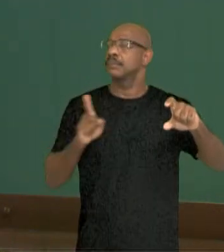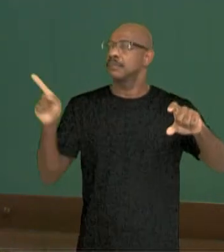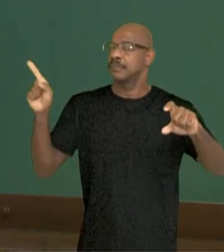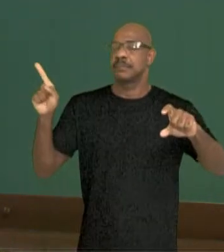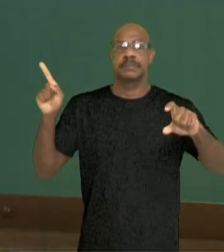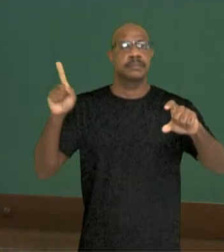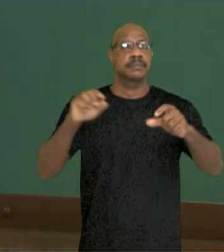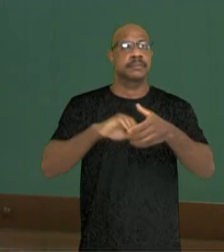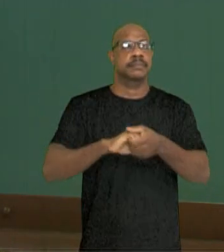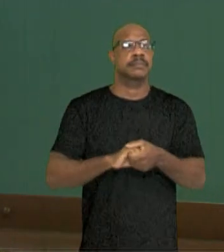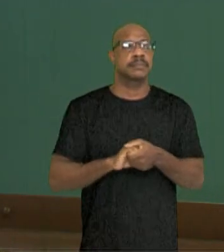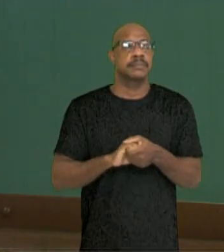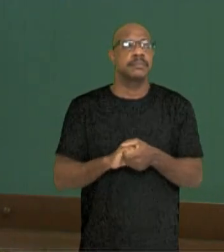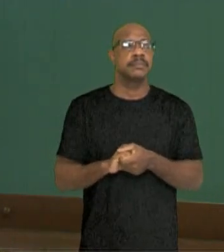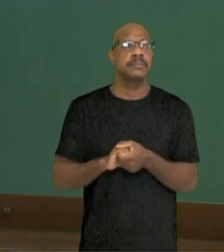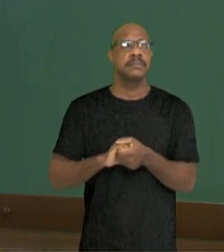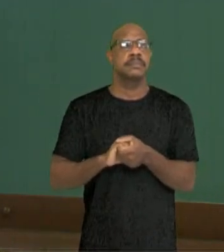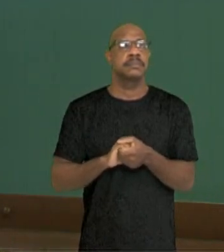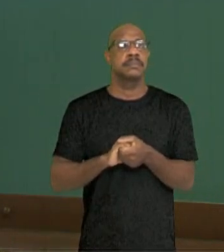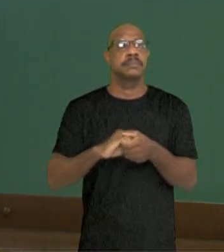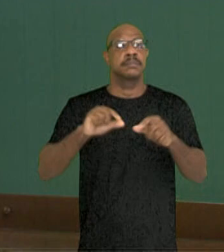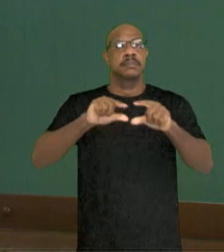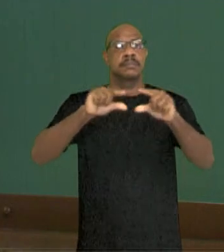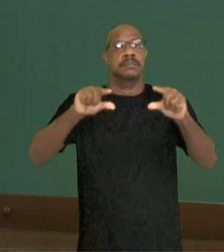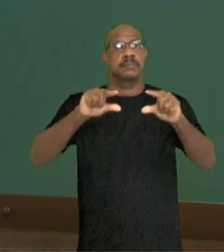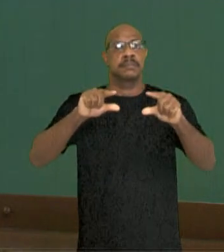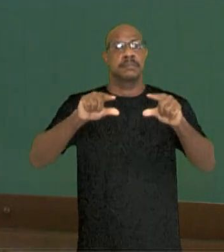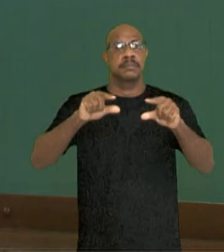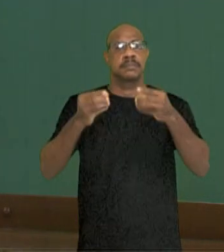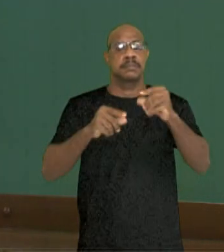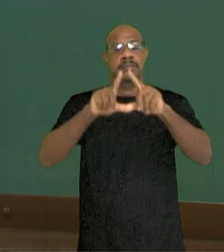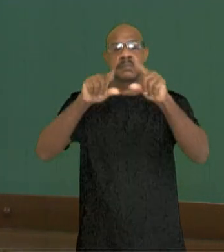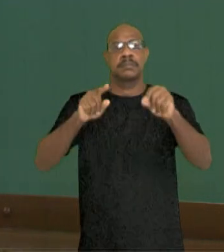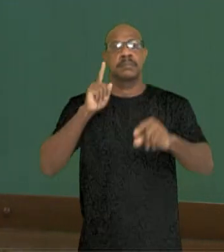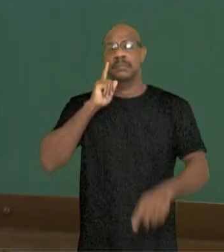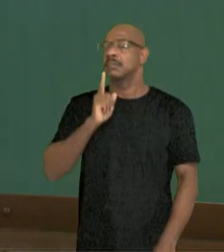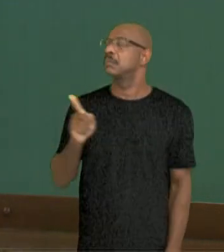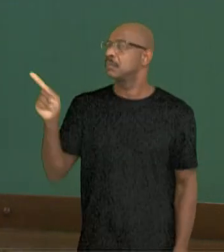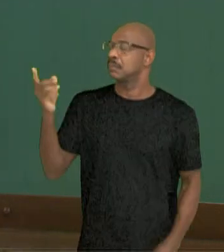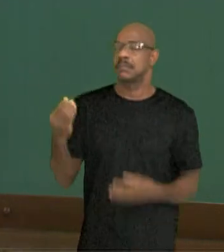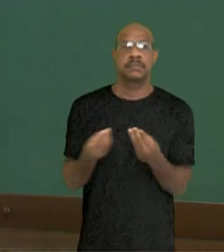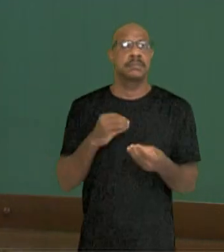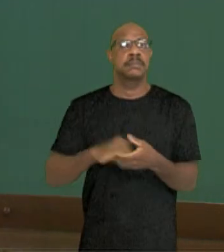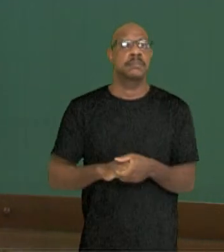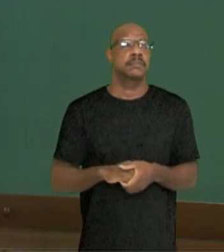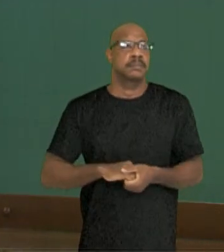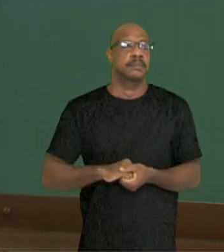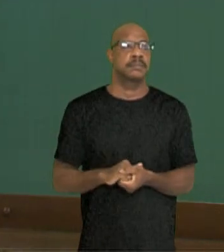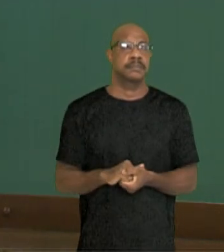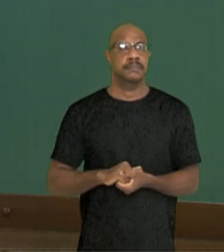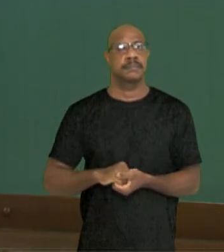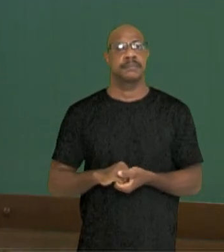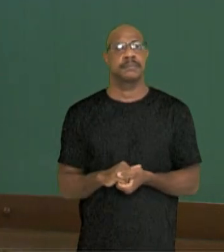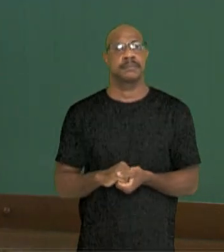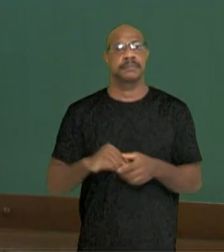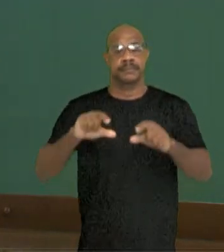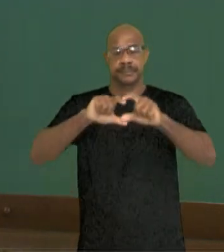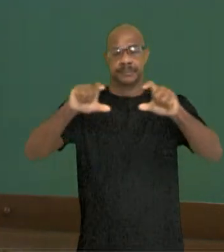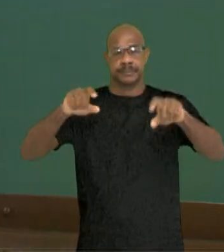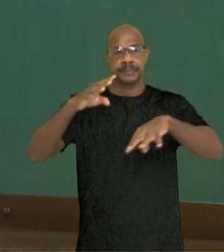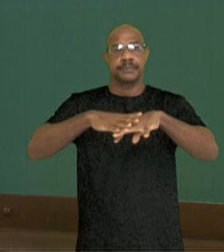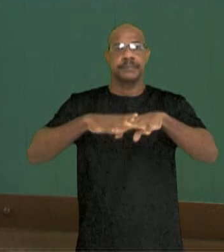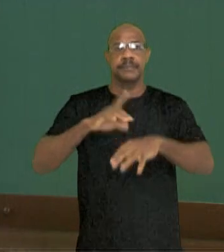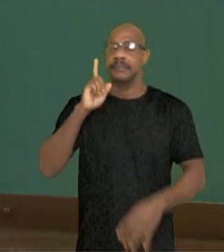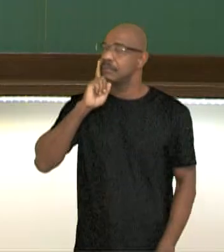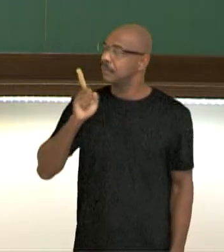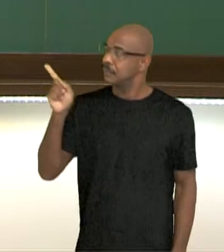oxigênio, a seta indicando que a reação química está processando, nesse sentido, gás carbônico, água e energia.